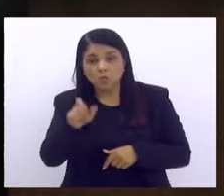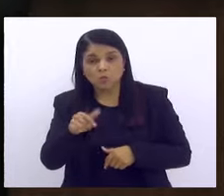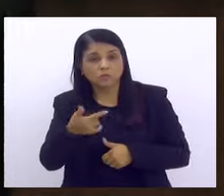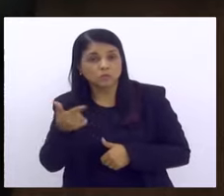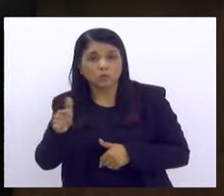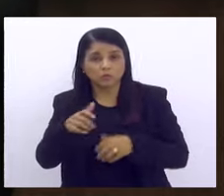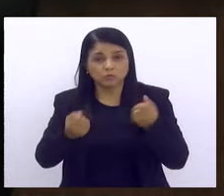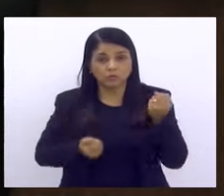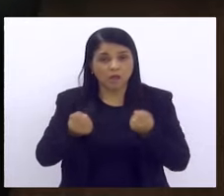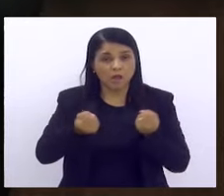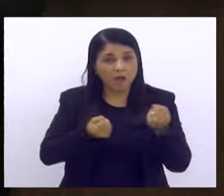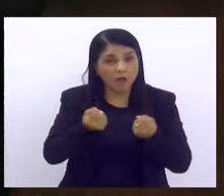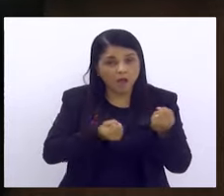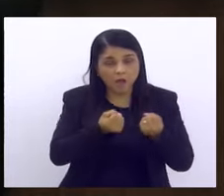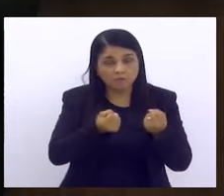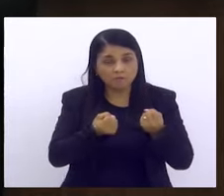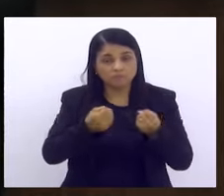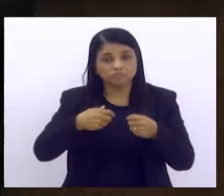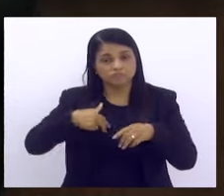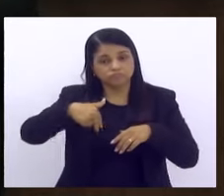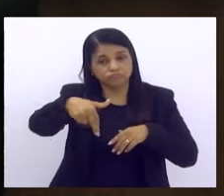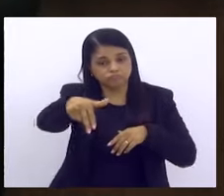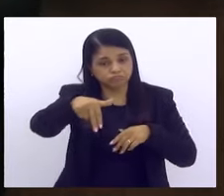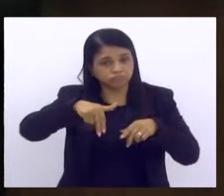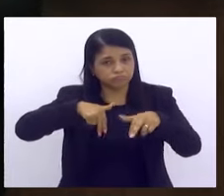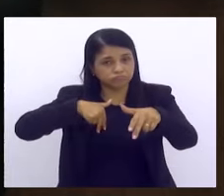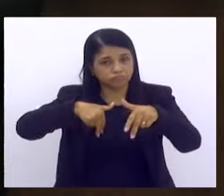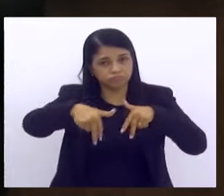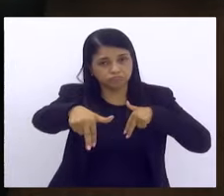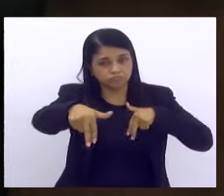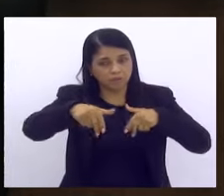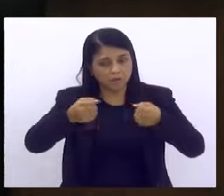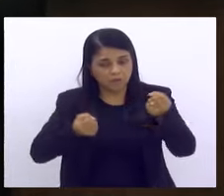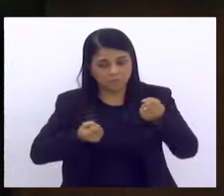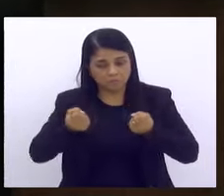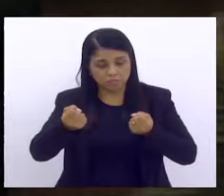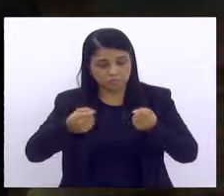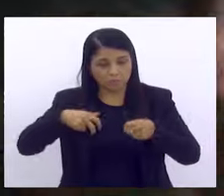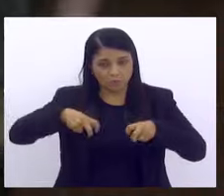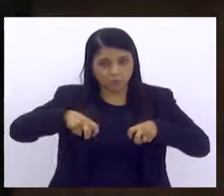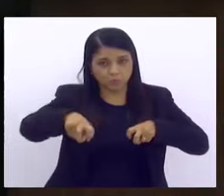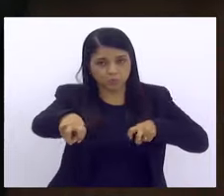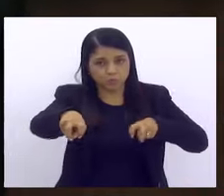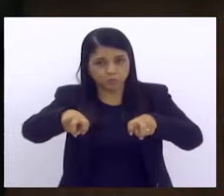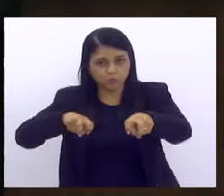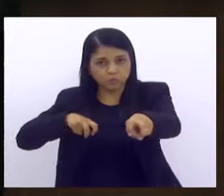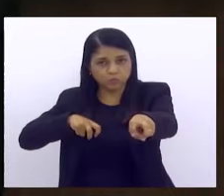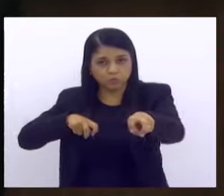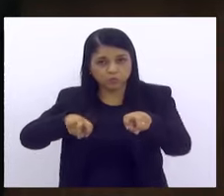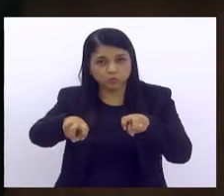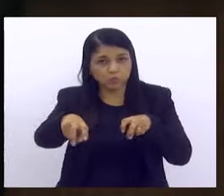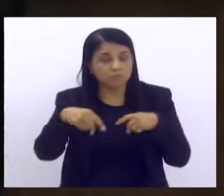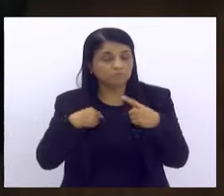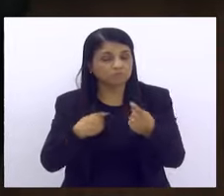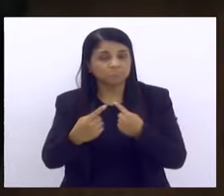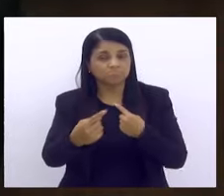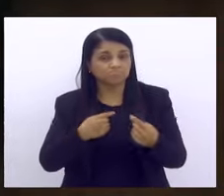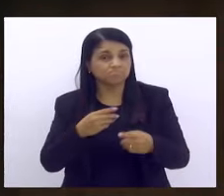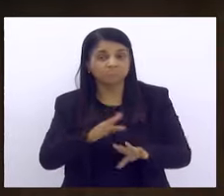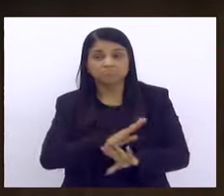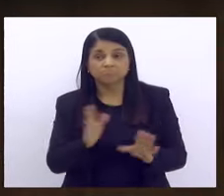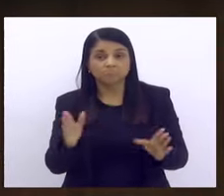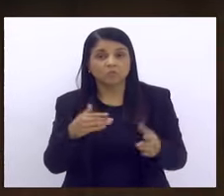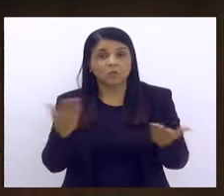automóveis pelas vias onde esses ciclomotores estão circulando. Tem pedestre hoje que não